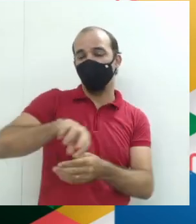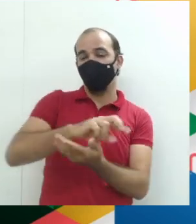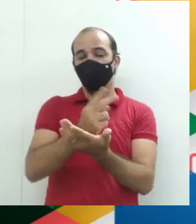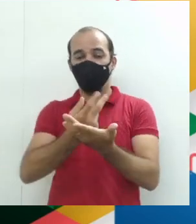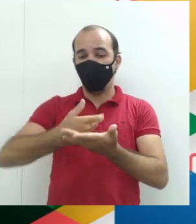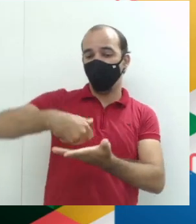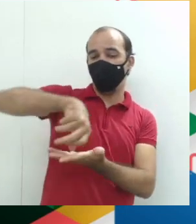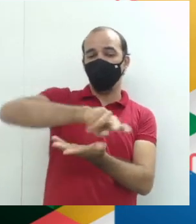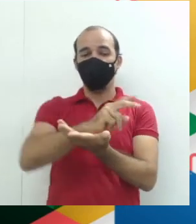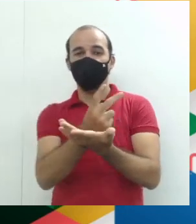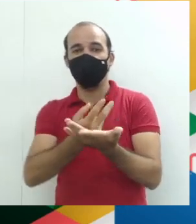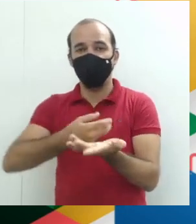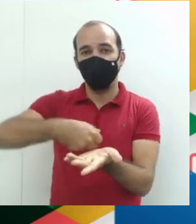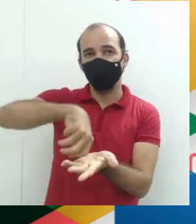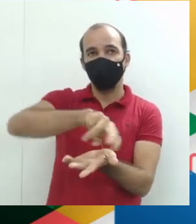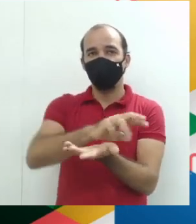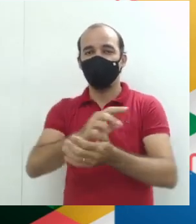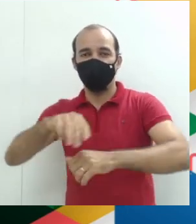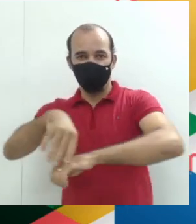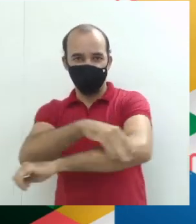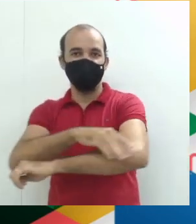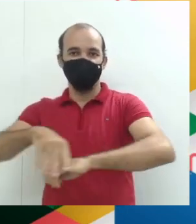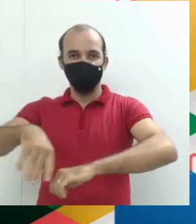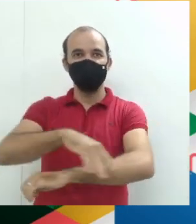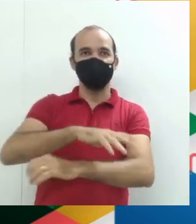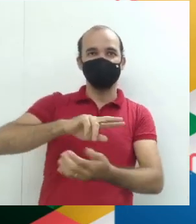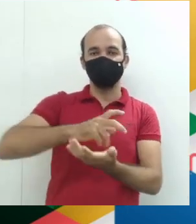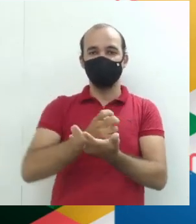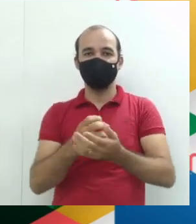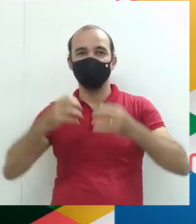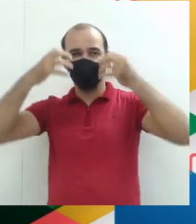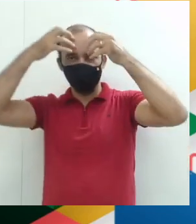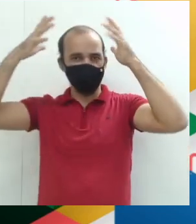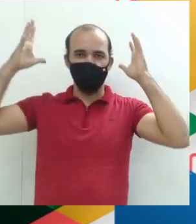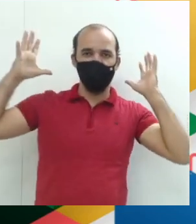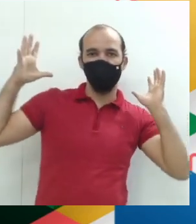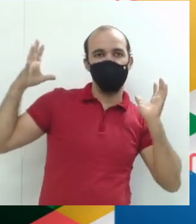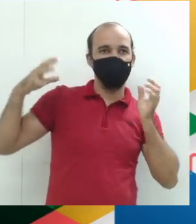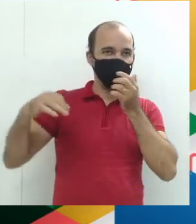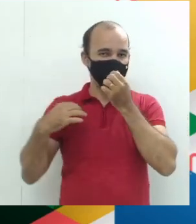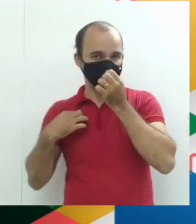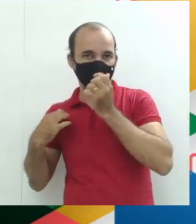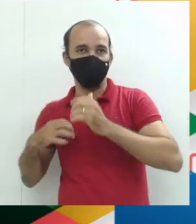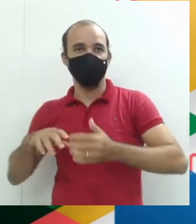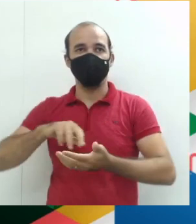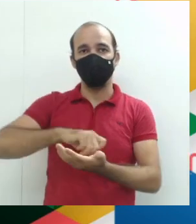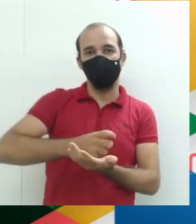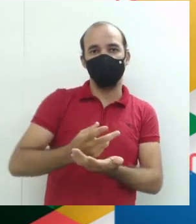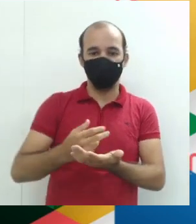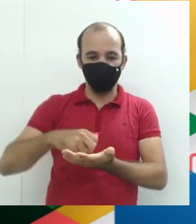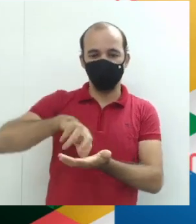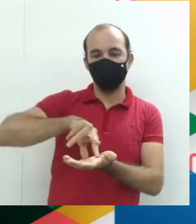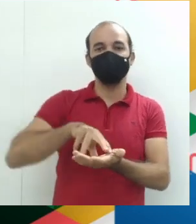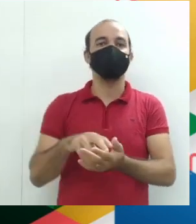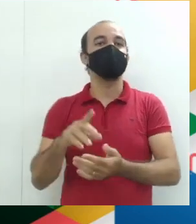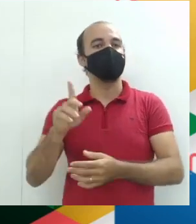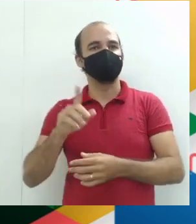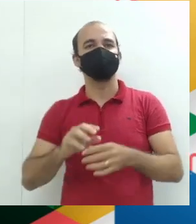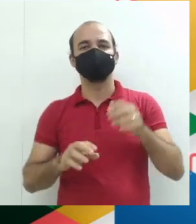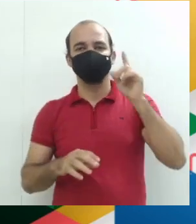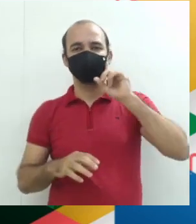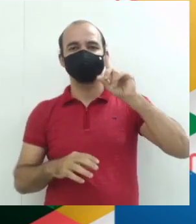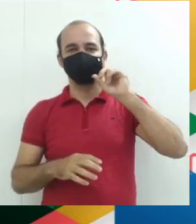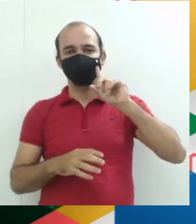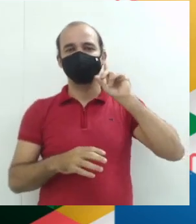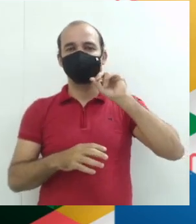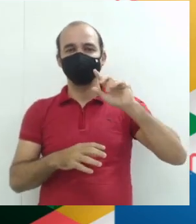de rua, né? Então, geralmente, é muito comum nos Estados Unidos que quando os DJs estão fazendo